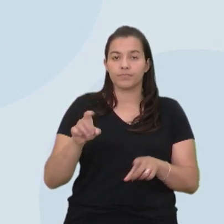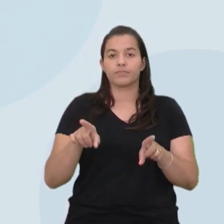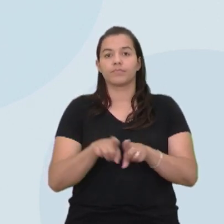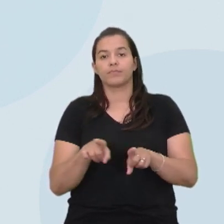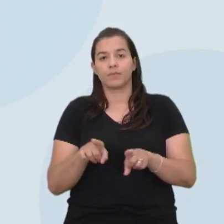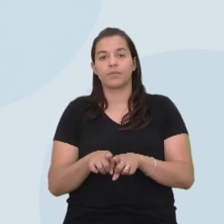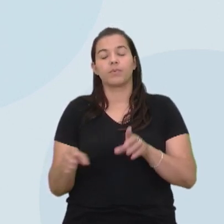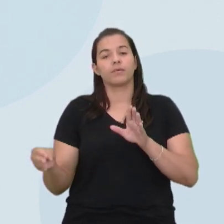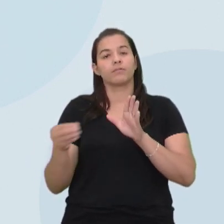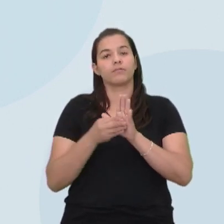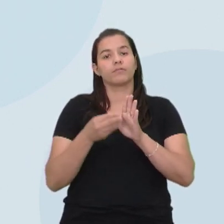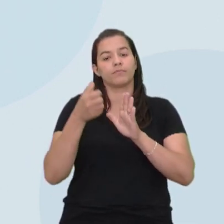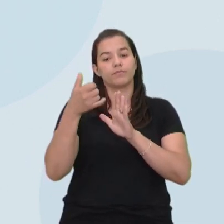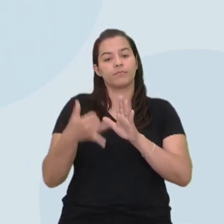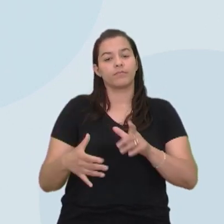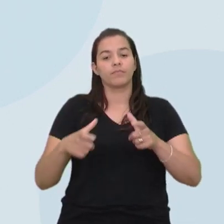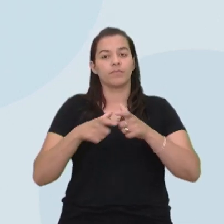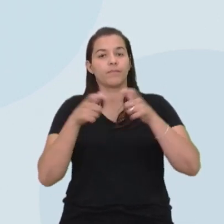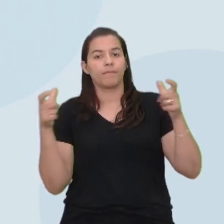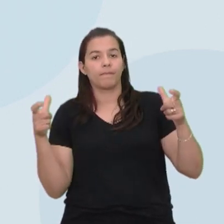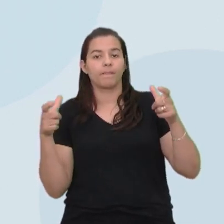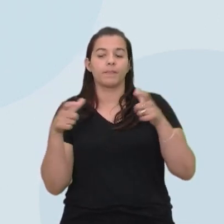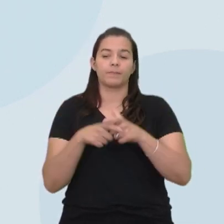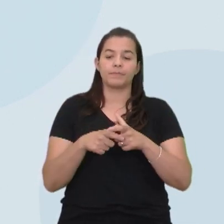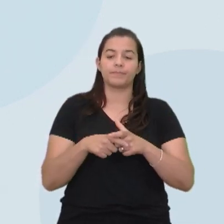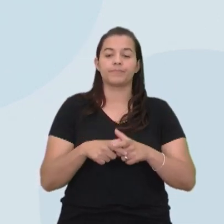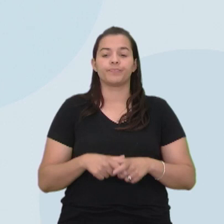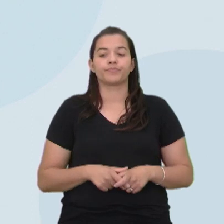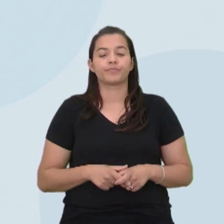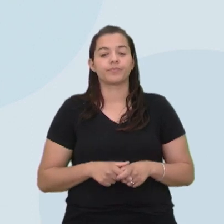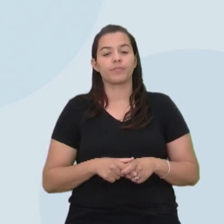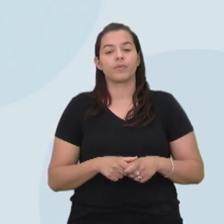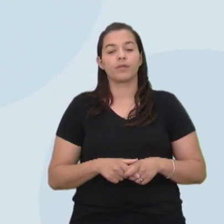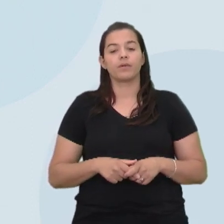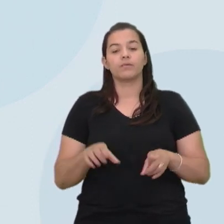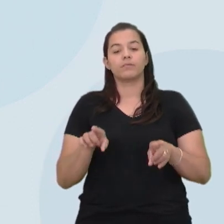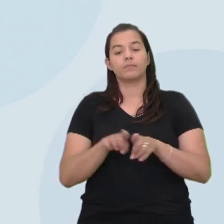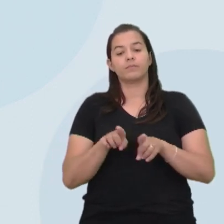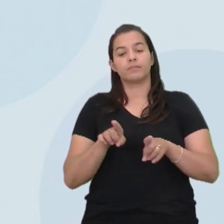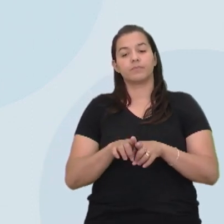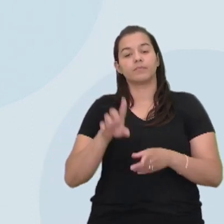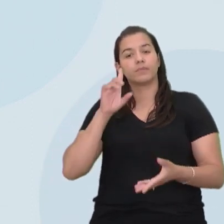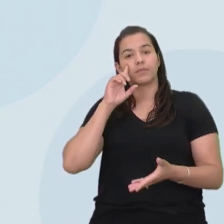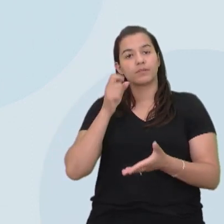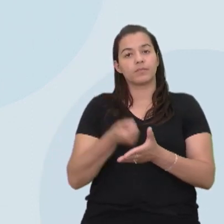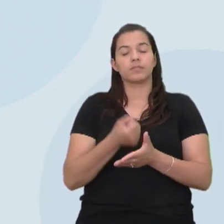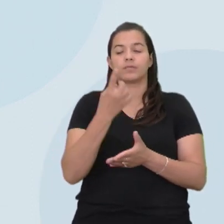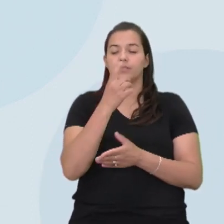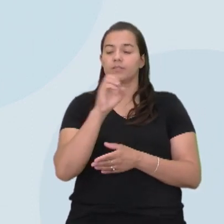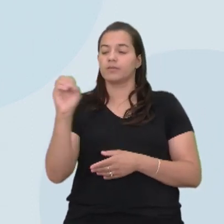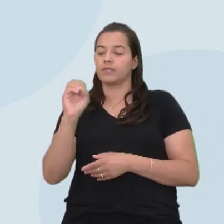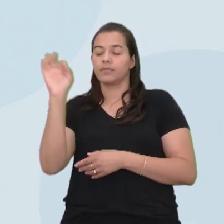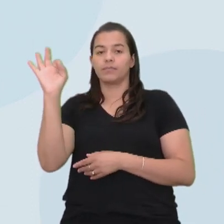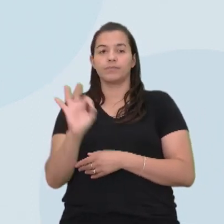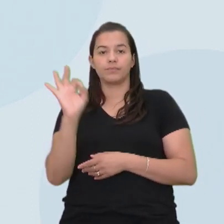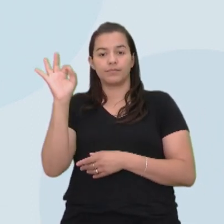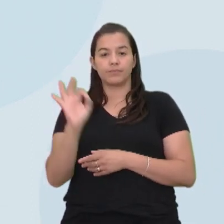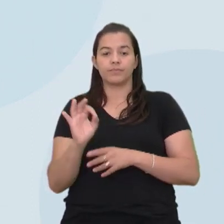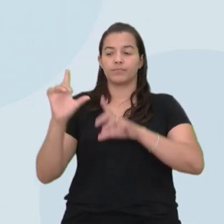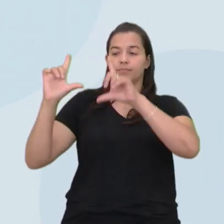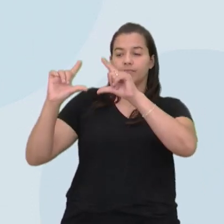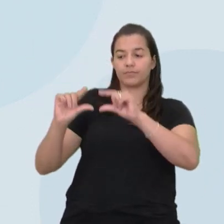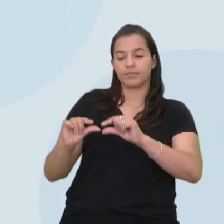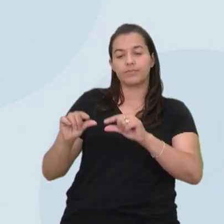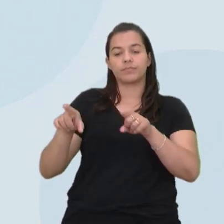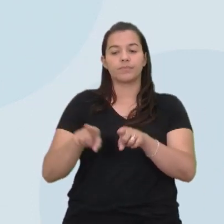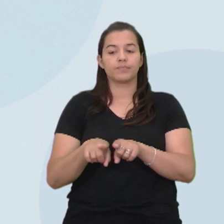fazer o tamanho ficar maior, quando é positivo, menor, né? Quando é negativo. Pode definir um tamanho 100% ou menor, reduzir em porcentagem, tá